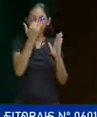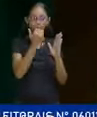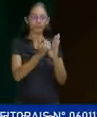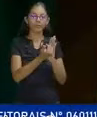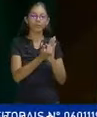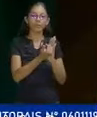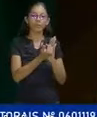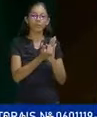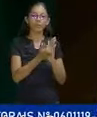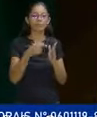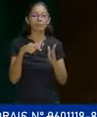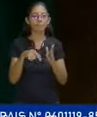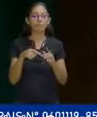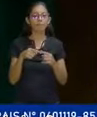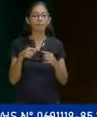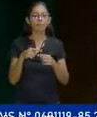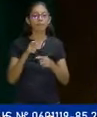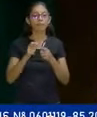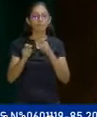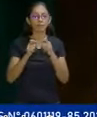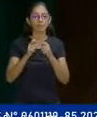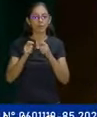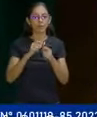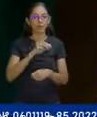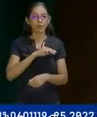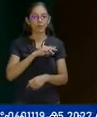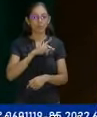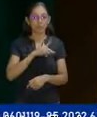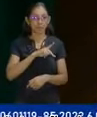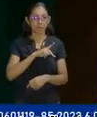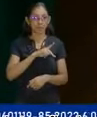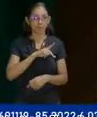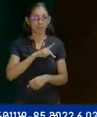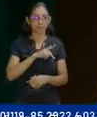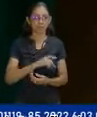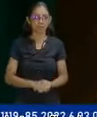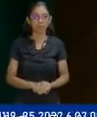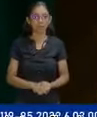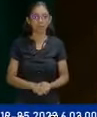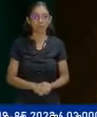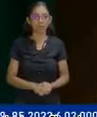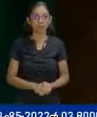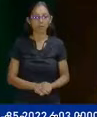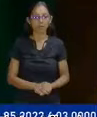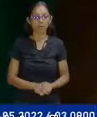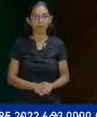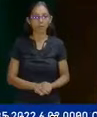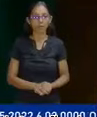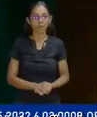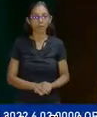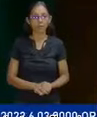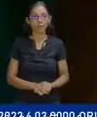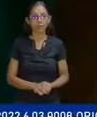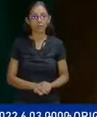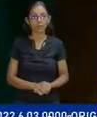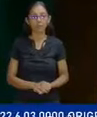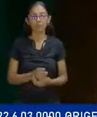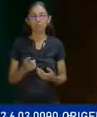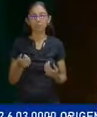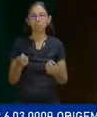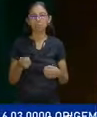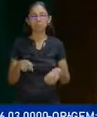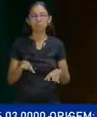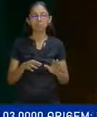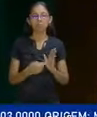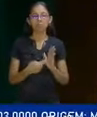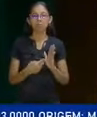que é o princípio da economicidade. O que eu quero dizer é que o Ministério Público Eleitoral não tem a obrigação de mostrar o caráter antieconômico da despesa. Na